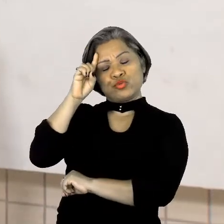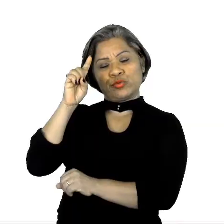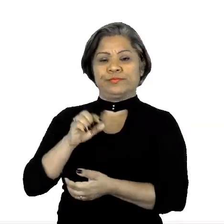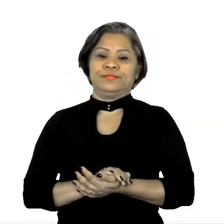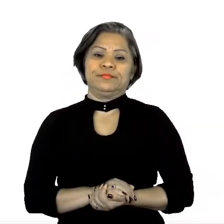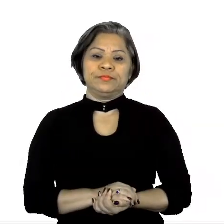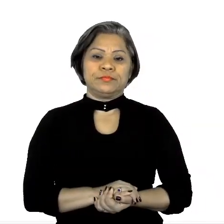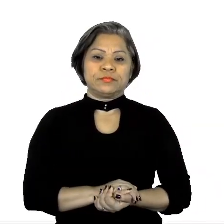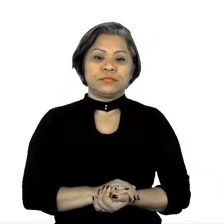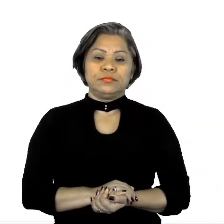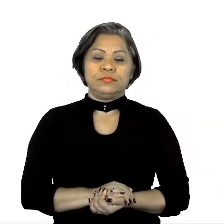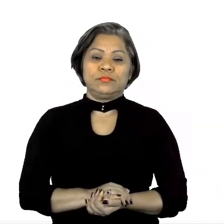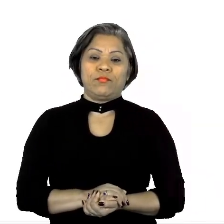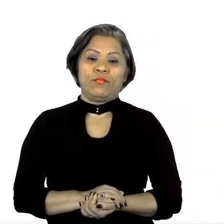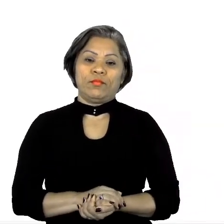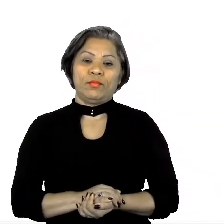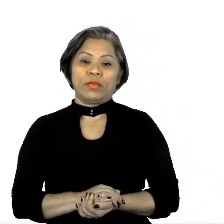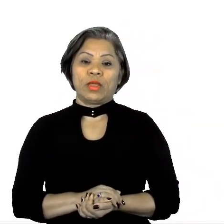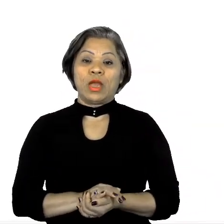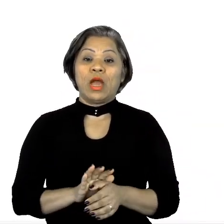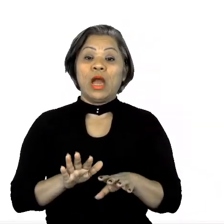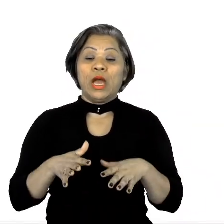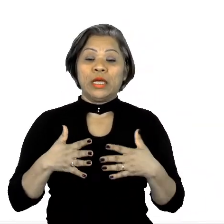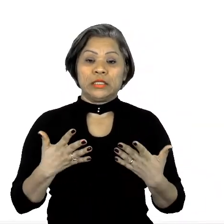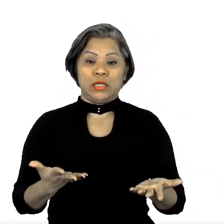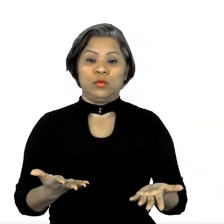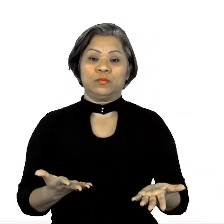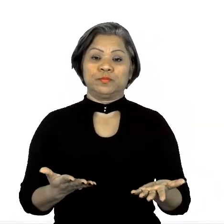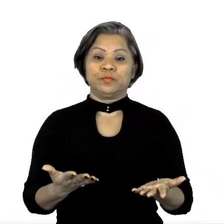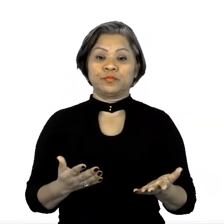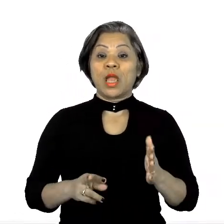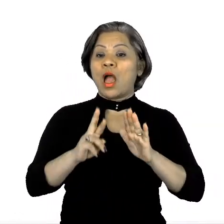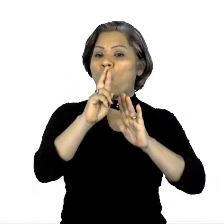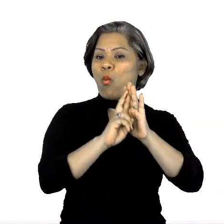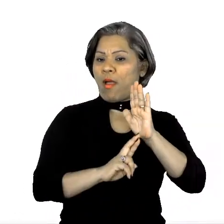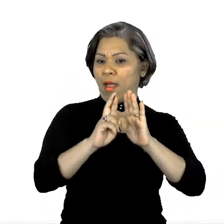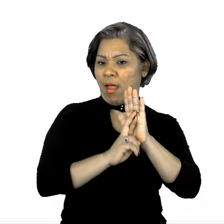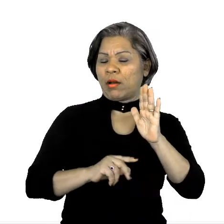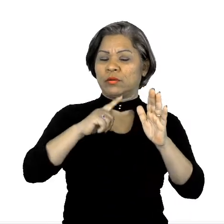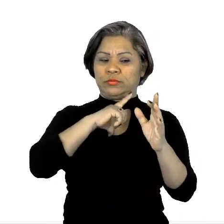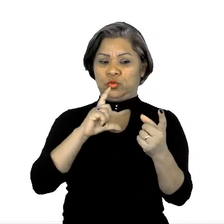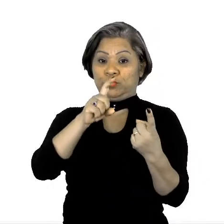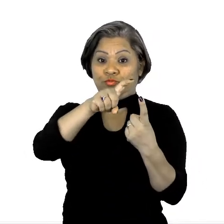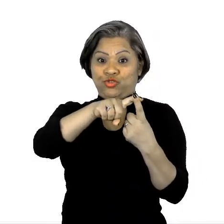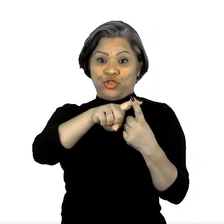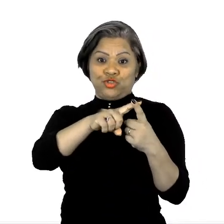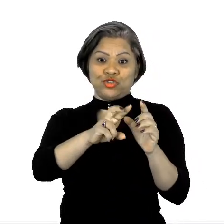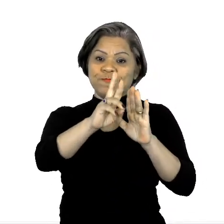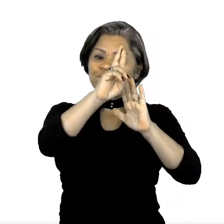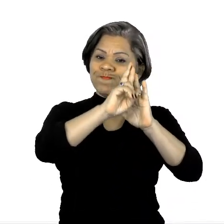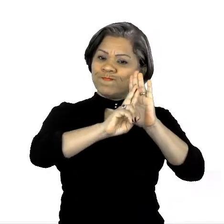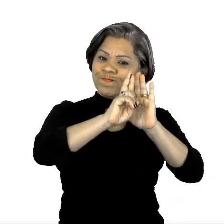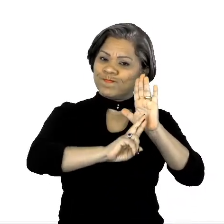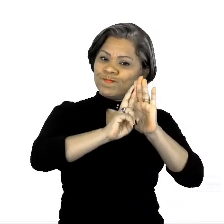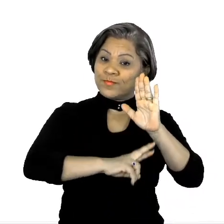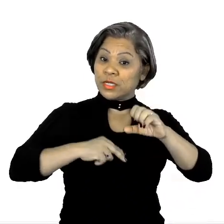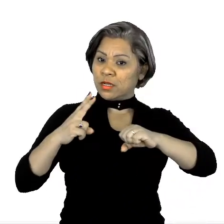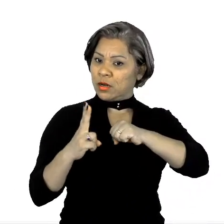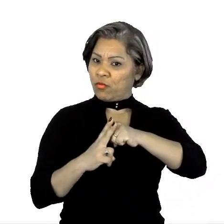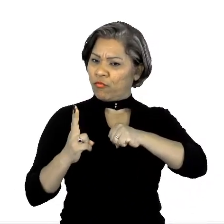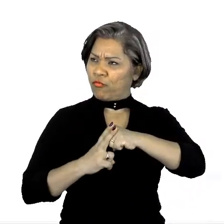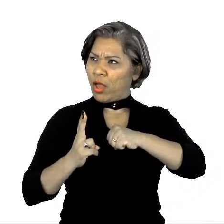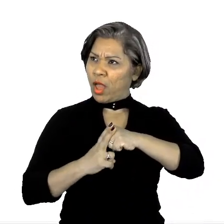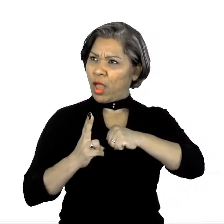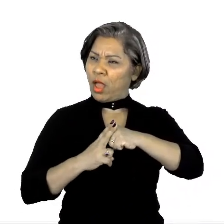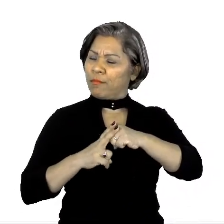tá? Considerando que o relatório tem o objetivo de relatar, os verbos, eles devem estar em qual